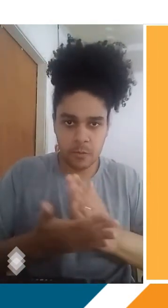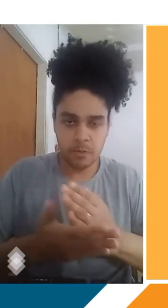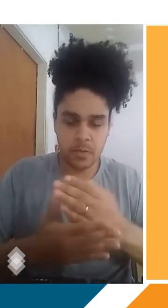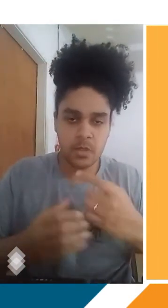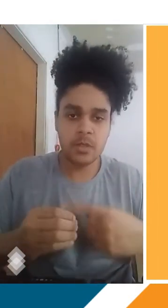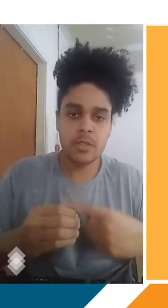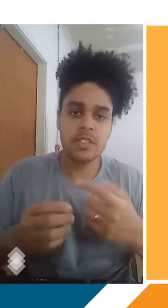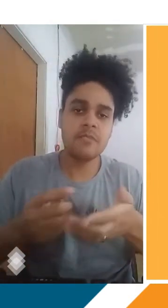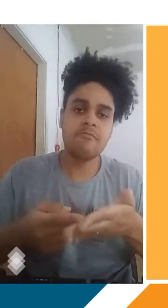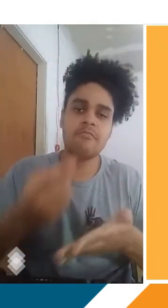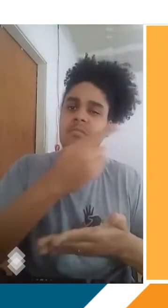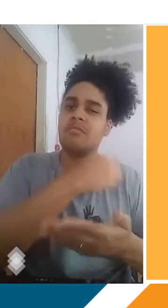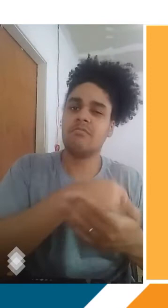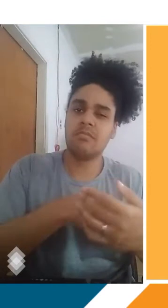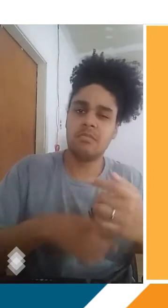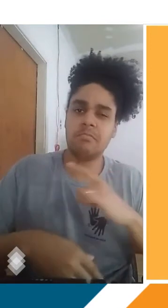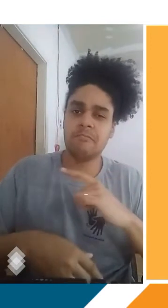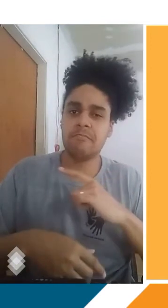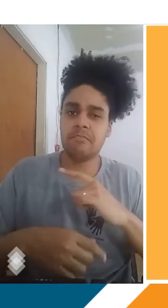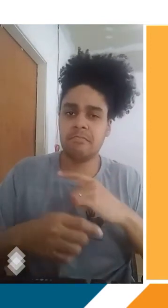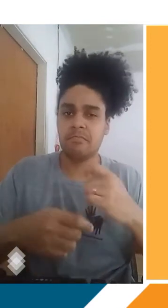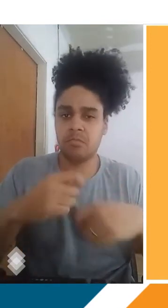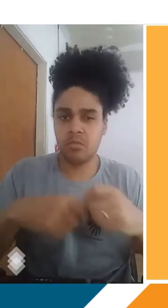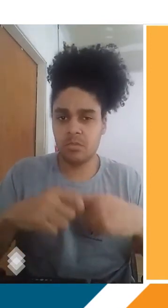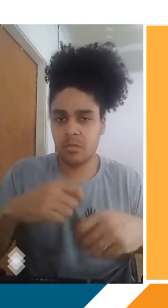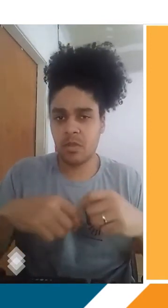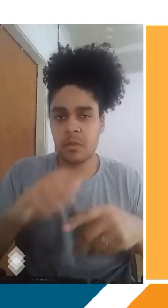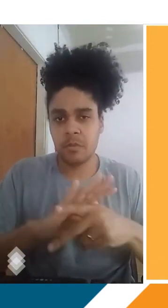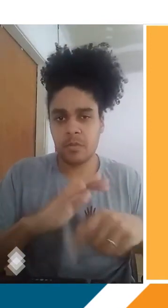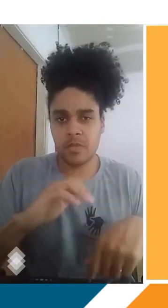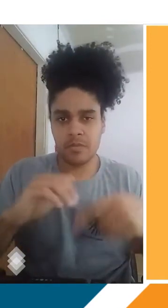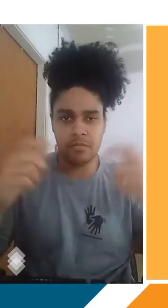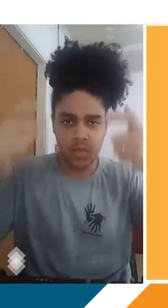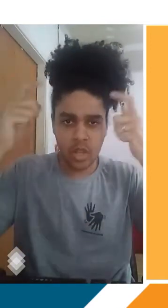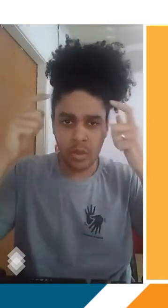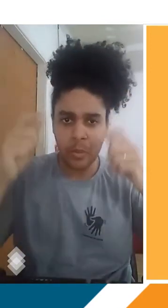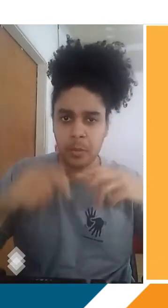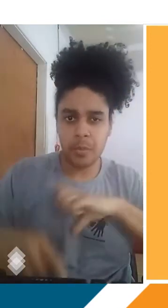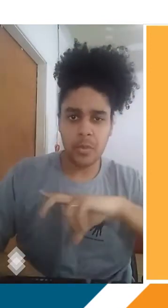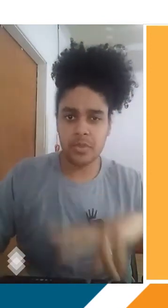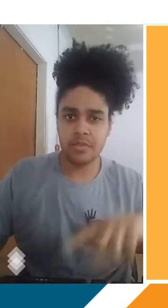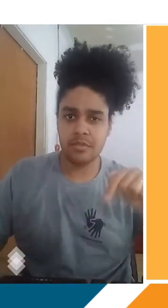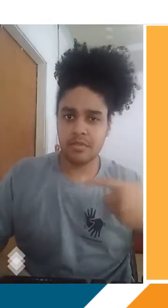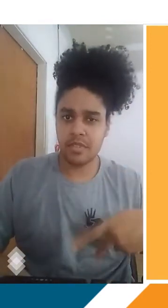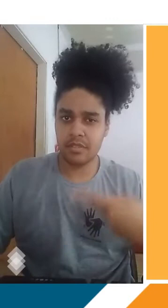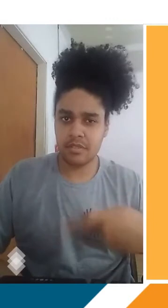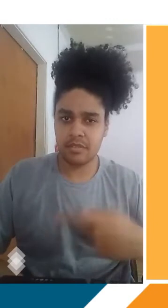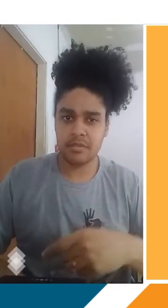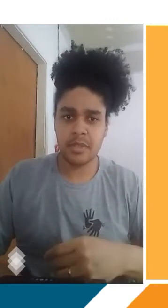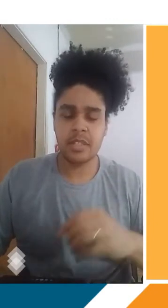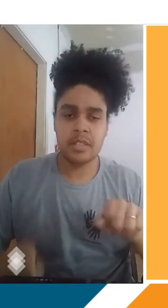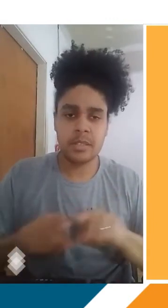elas são anteriores até mesmo à concepção de alguma administração da coroa portuguesa, como capitanias,